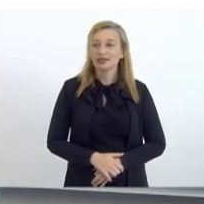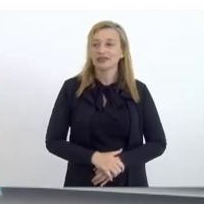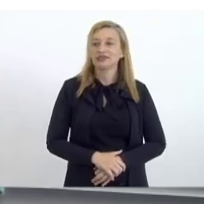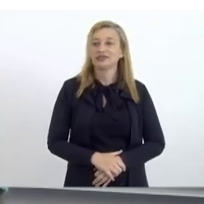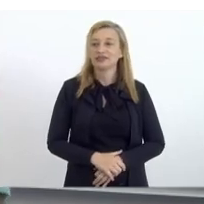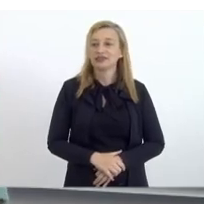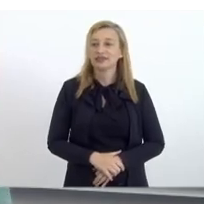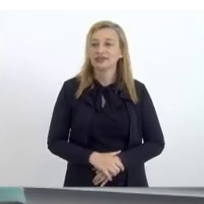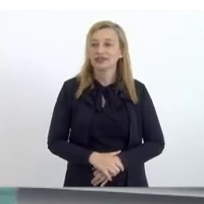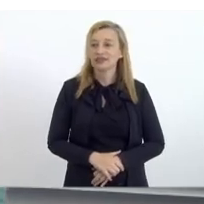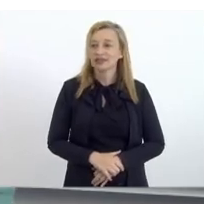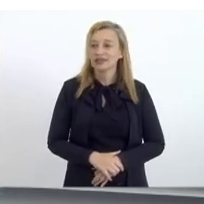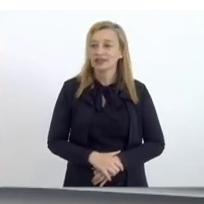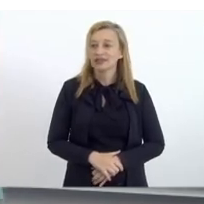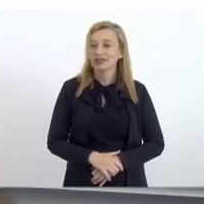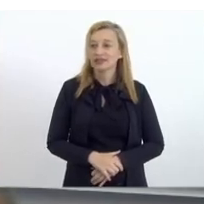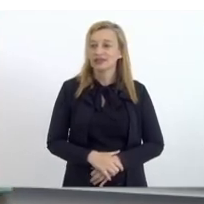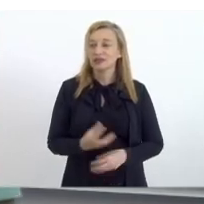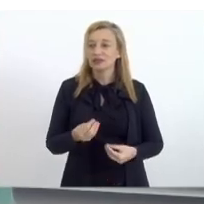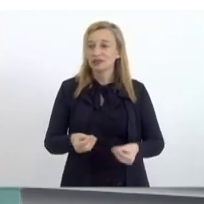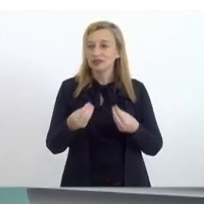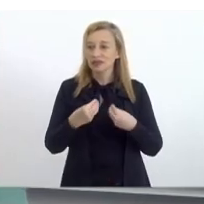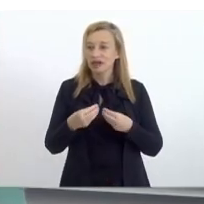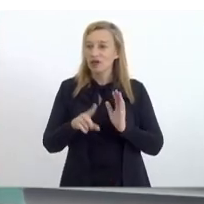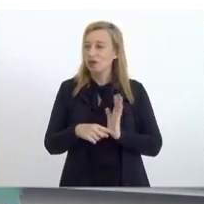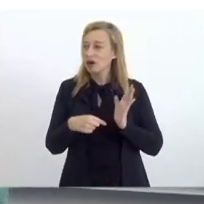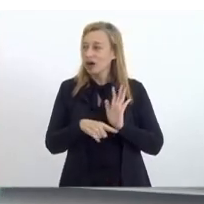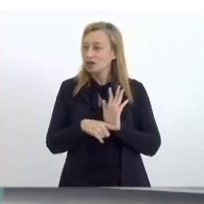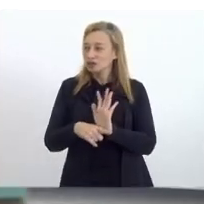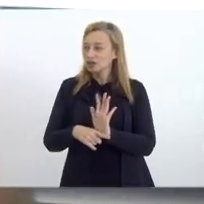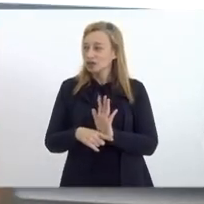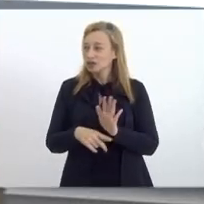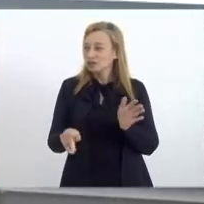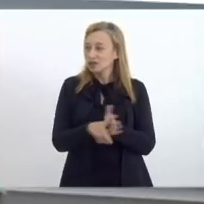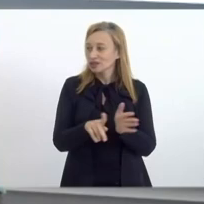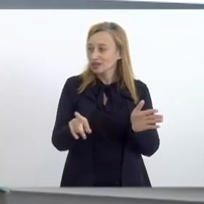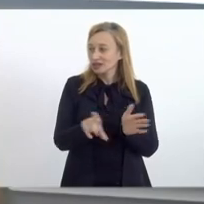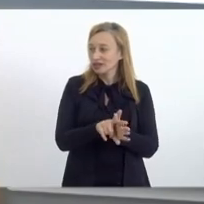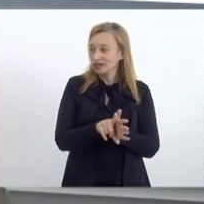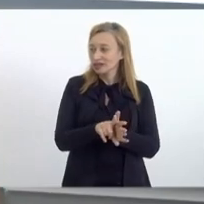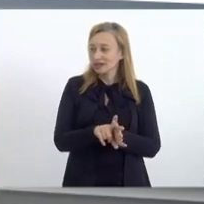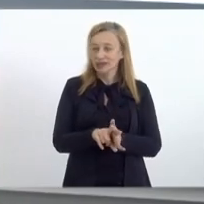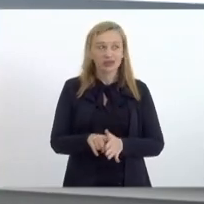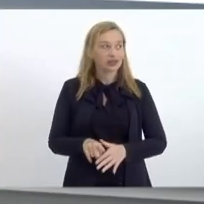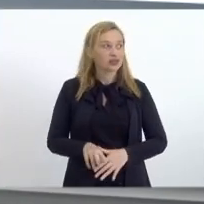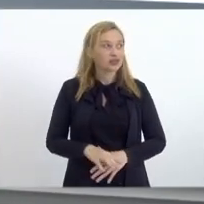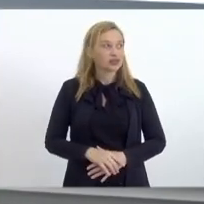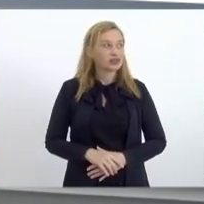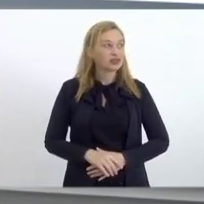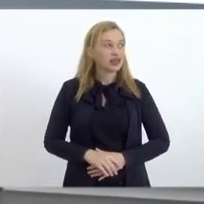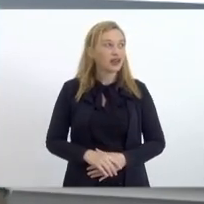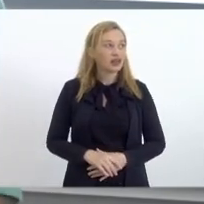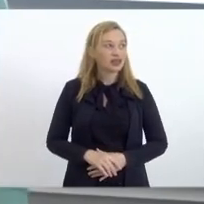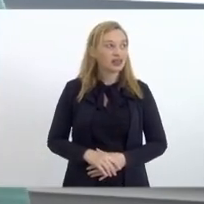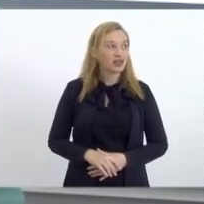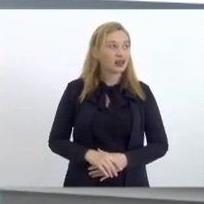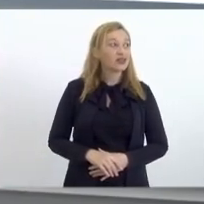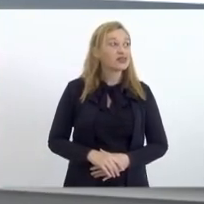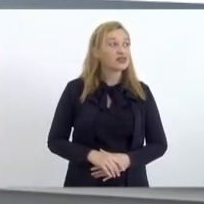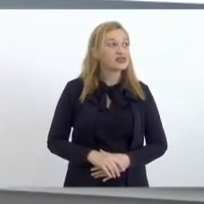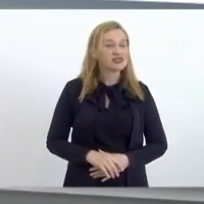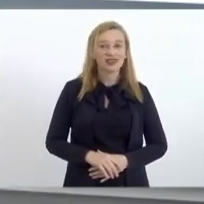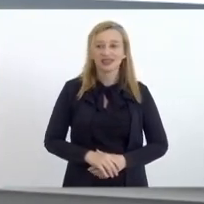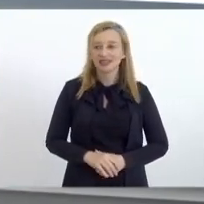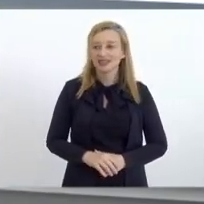aqui para que pudéssemos dar a nossa contribuição a esse projeto de lei, o 4321. Agradecimentos